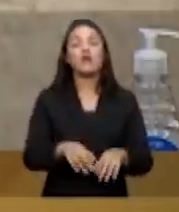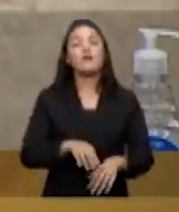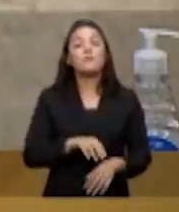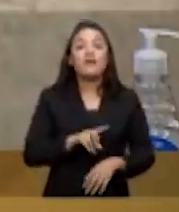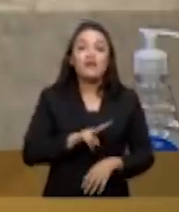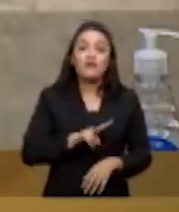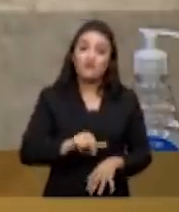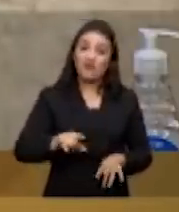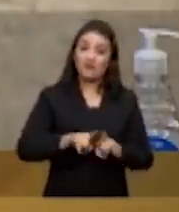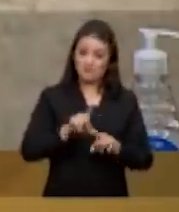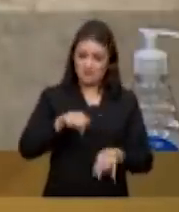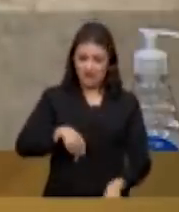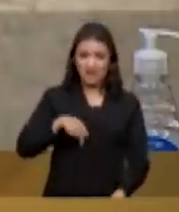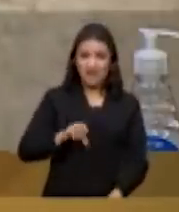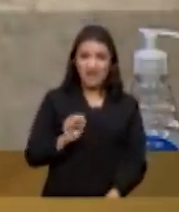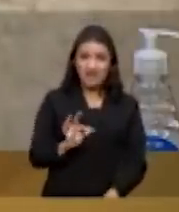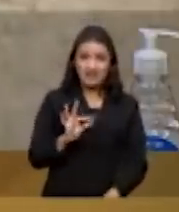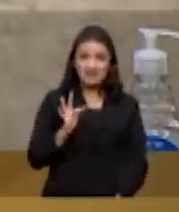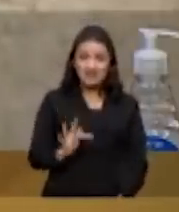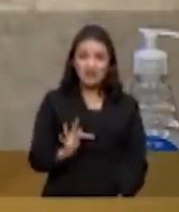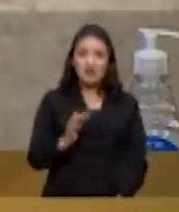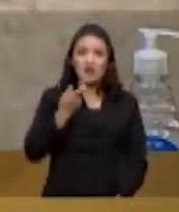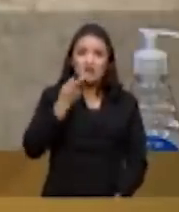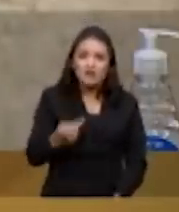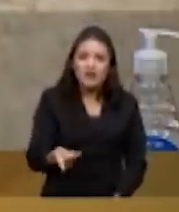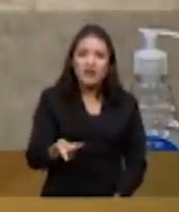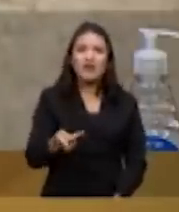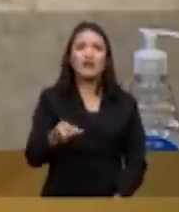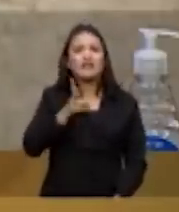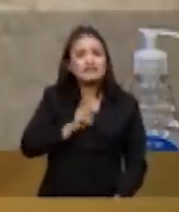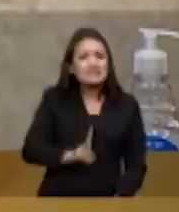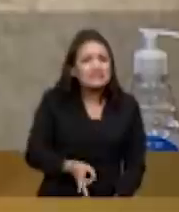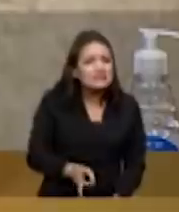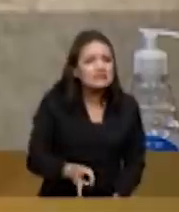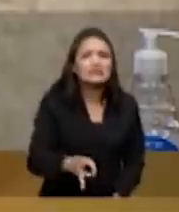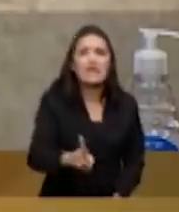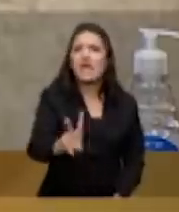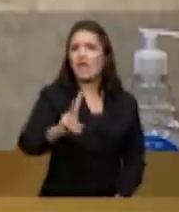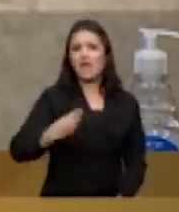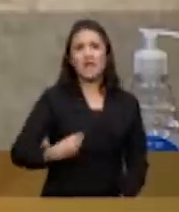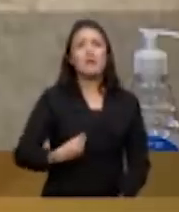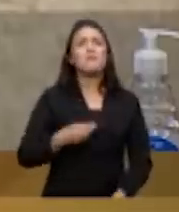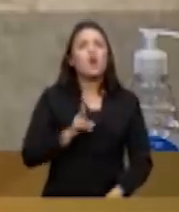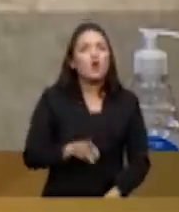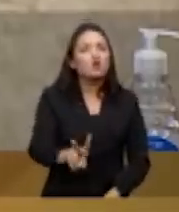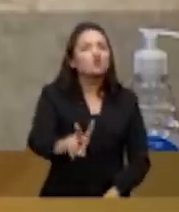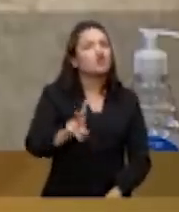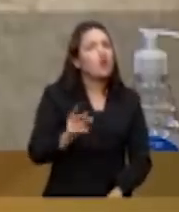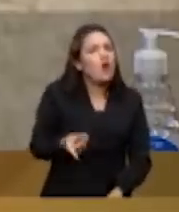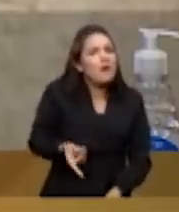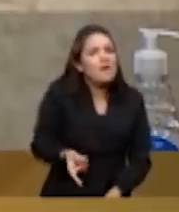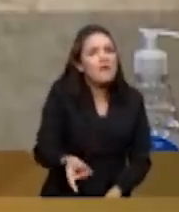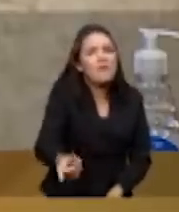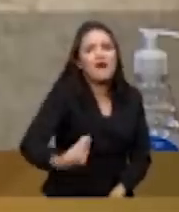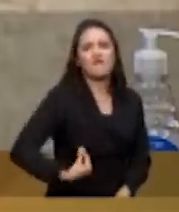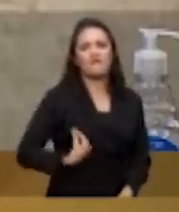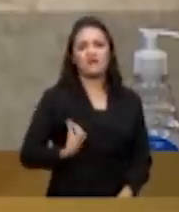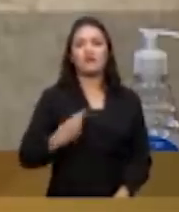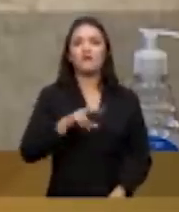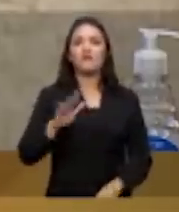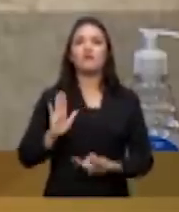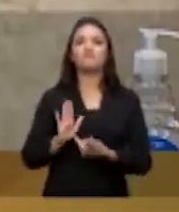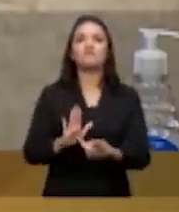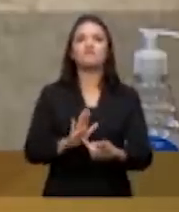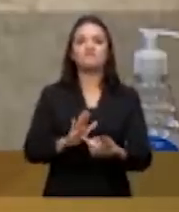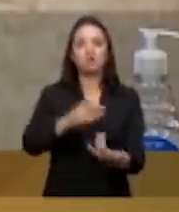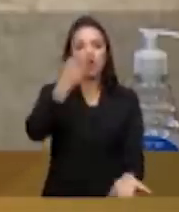esta Corte reafirmará, ao longo de sua perene existência, o seu necessário